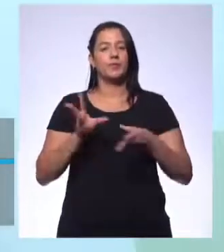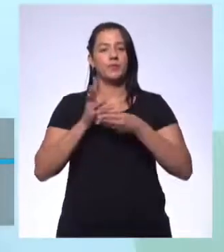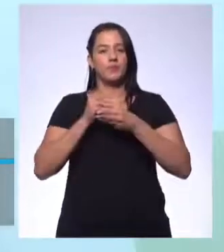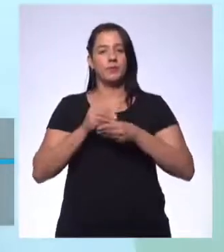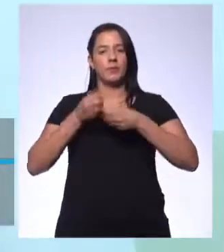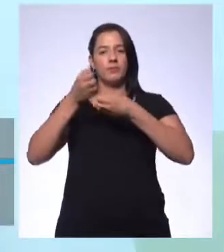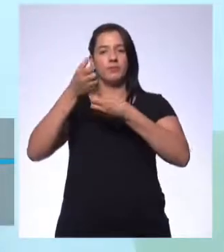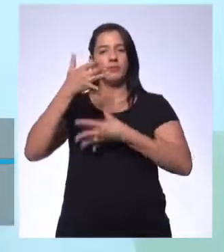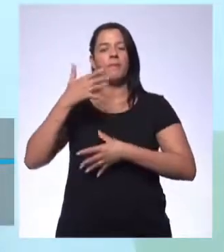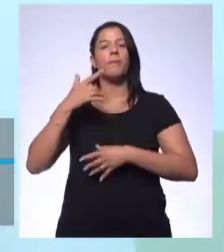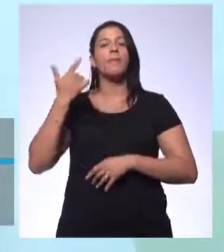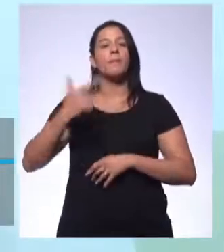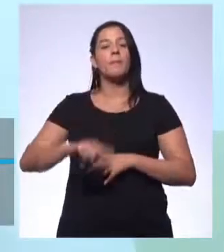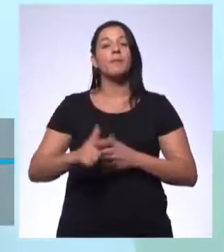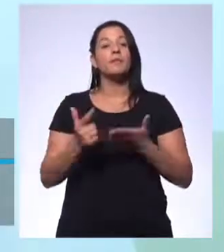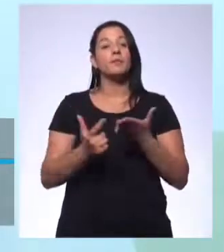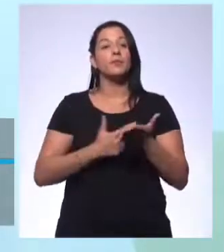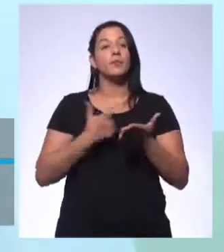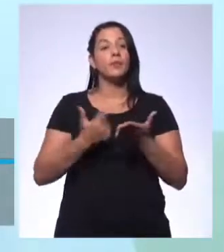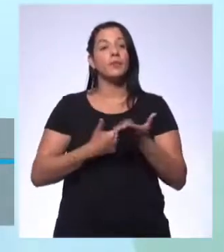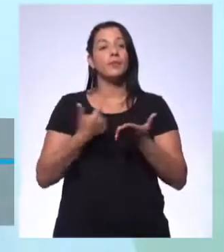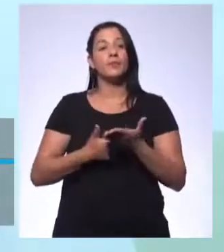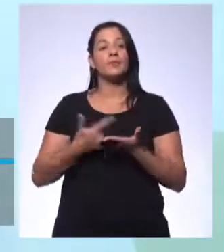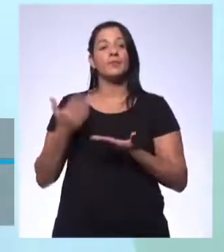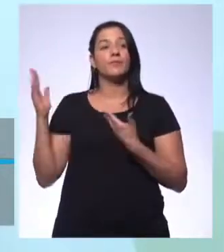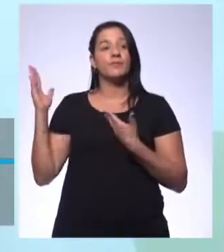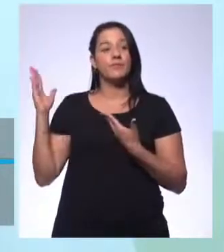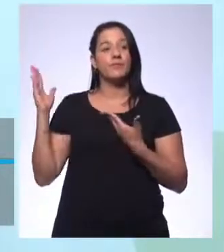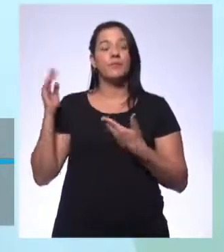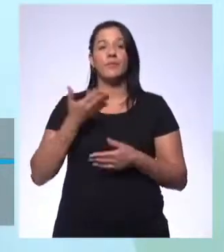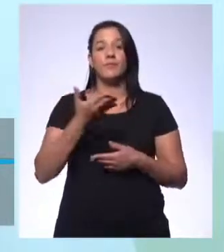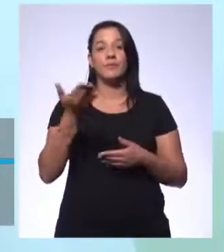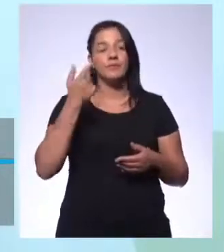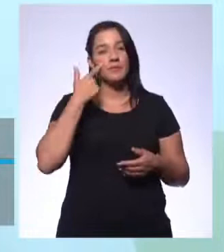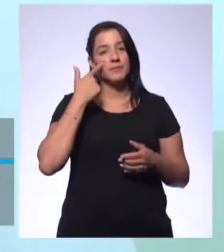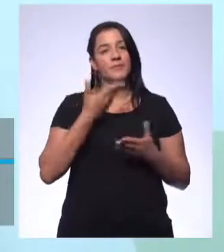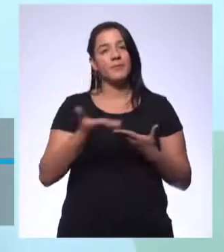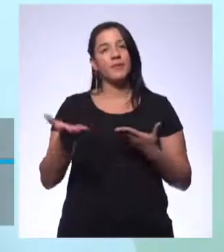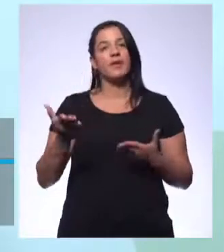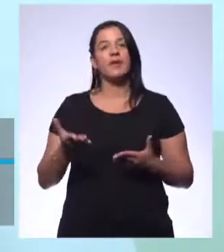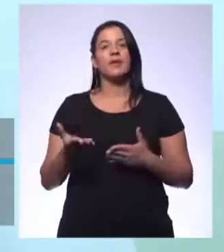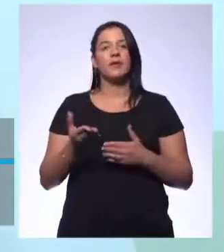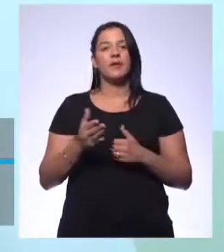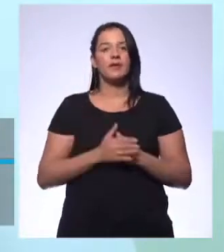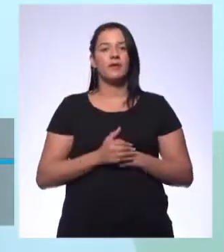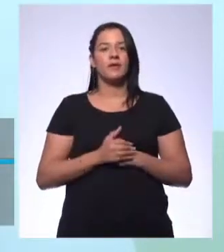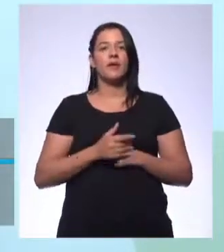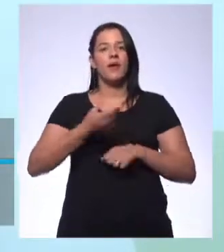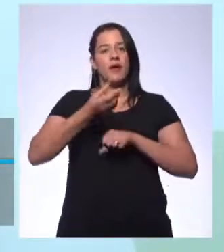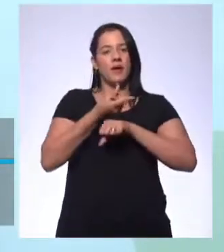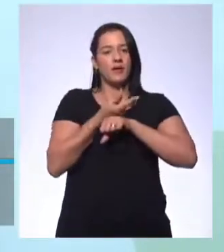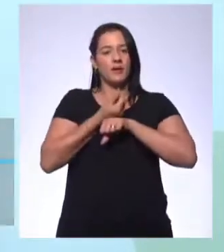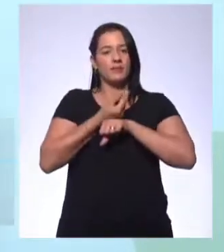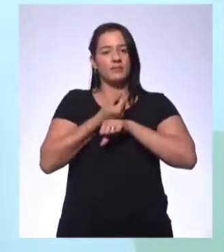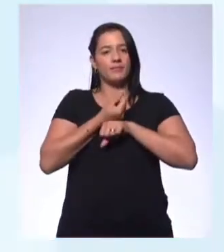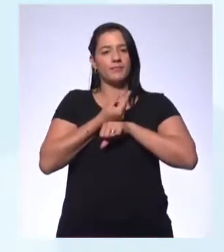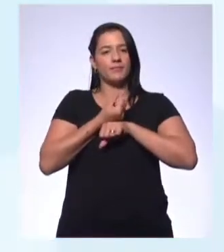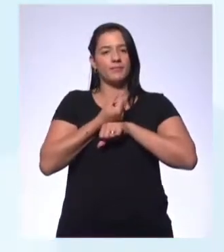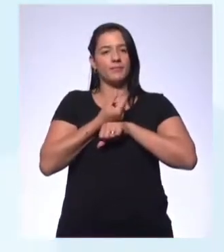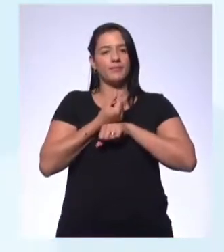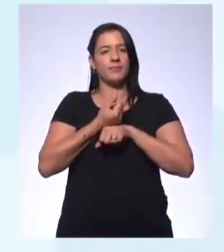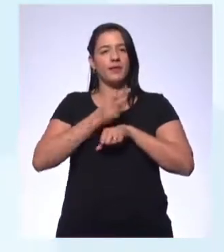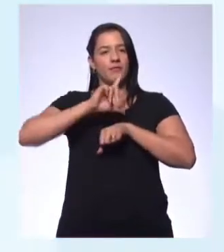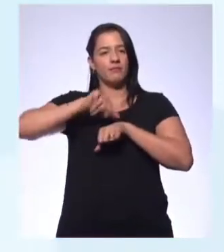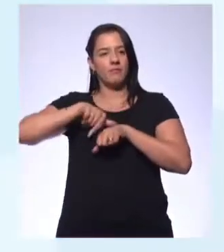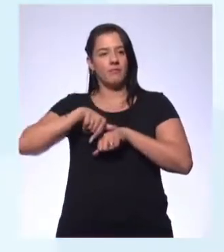trouxe mais um livro para vocês Opa, irem pesquisando adoro aí, o livro. Vamos que lá. É o Capitalismo Tardio, é 24/7, Capitalismo